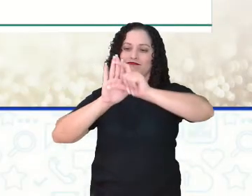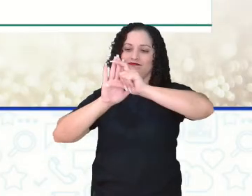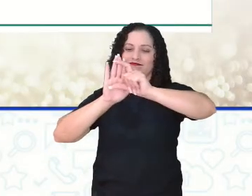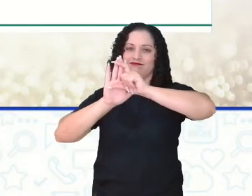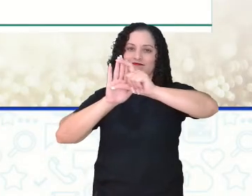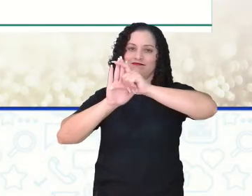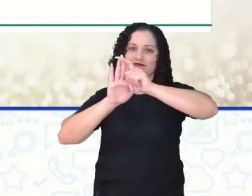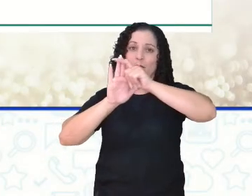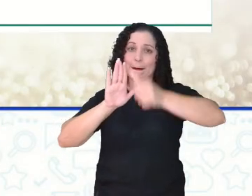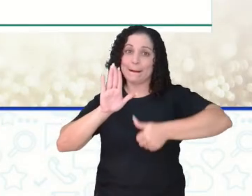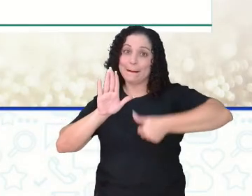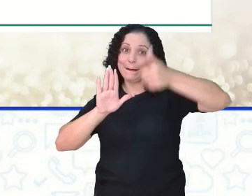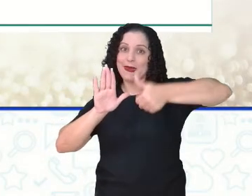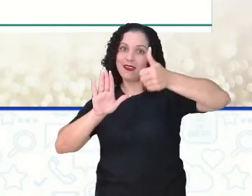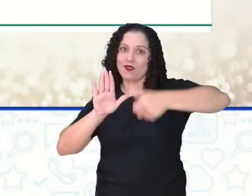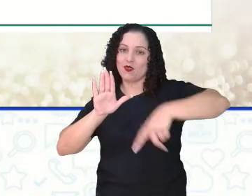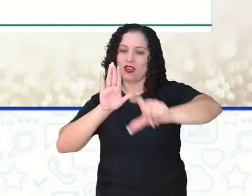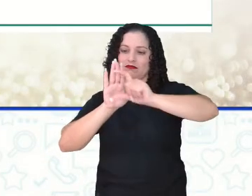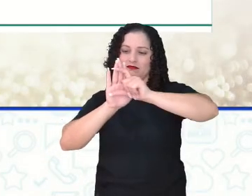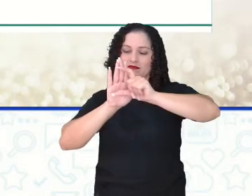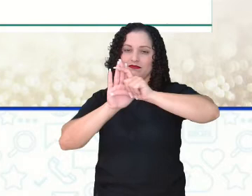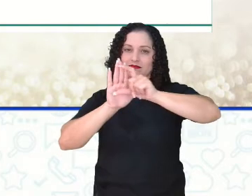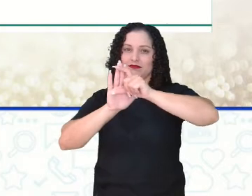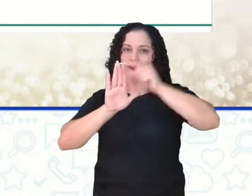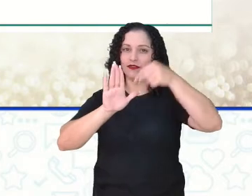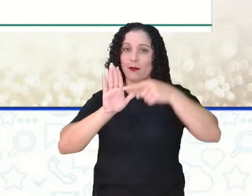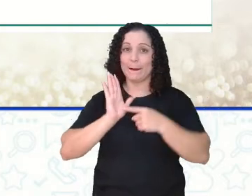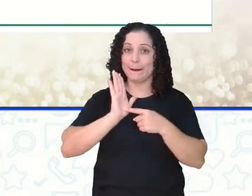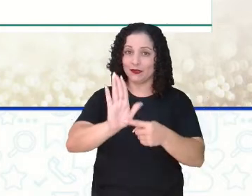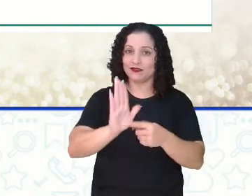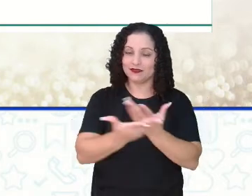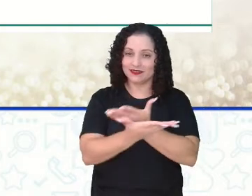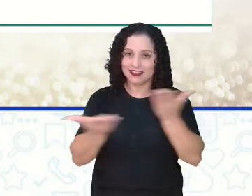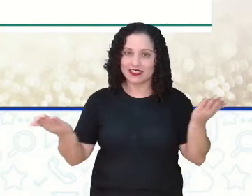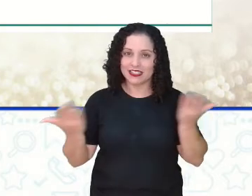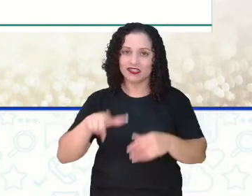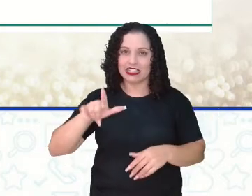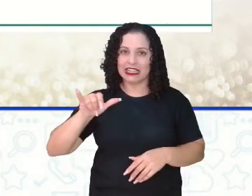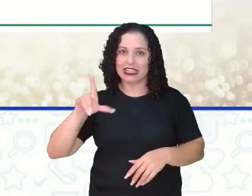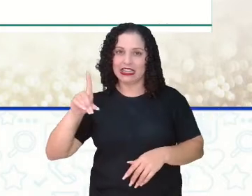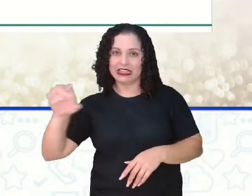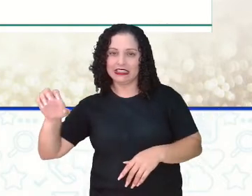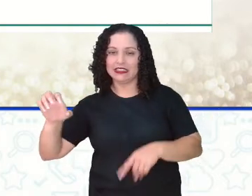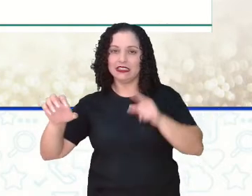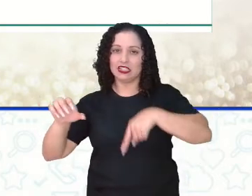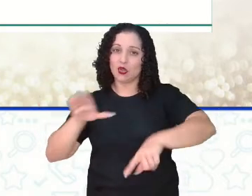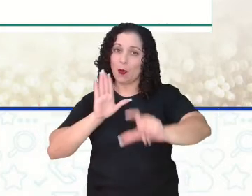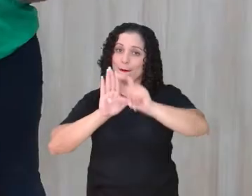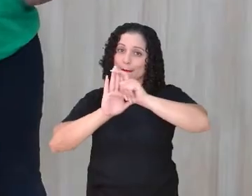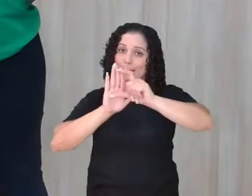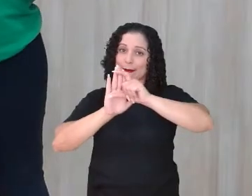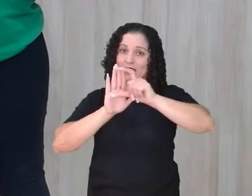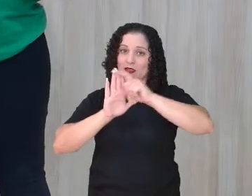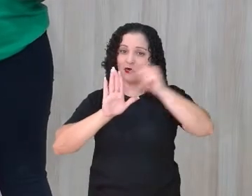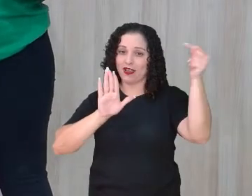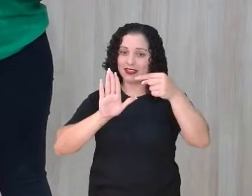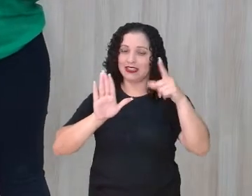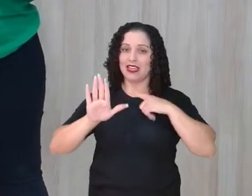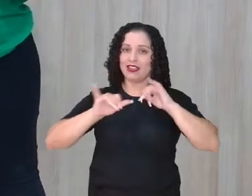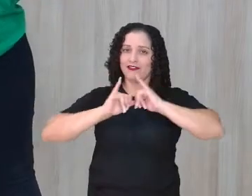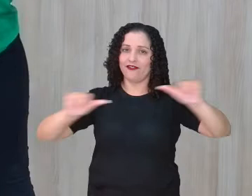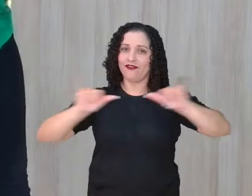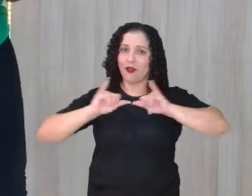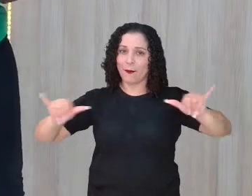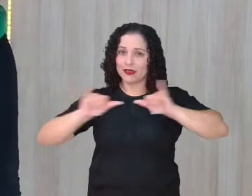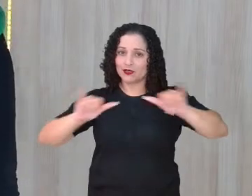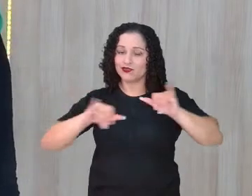primeiro parágrafo. E aí eu vou provar para vocês que lead só é aquele primeiro parágrafo se tiver as informações que a